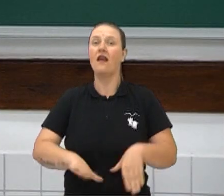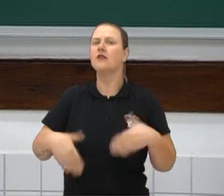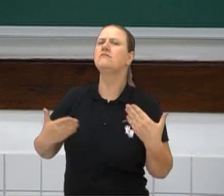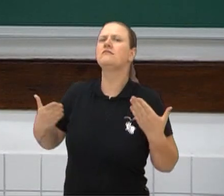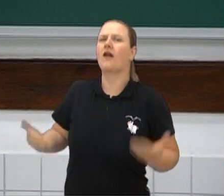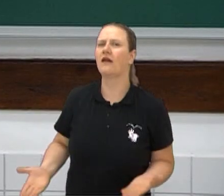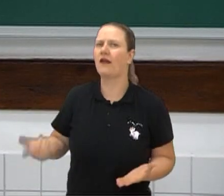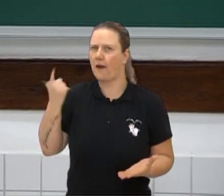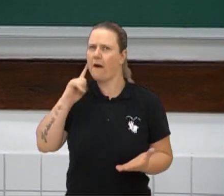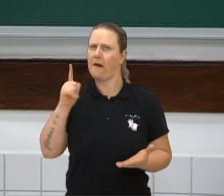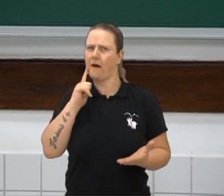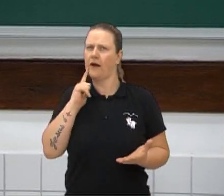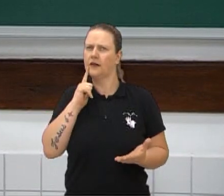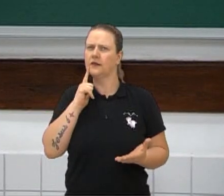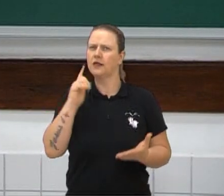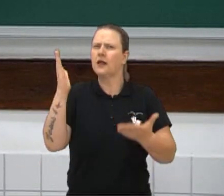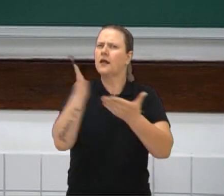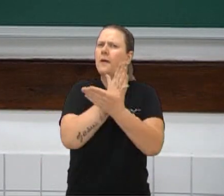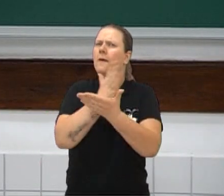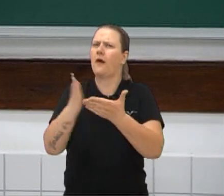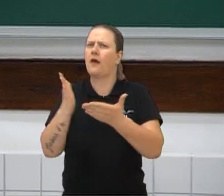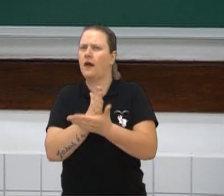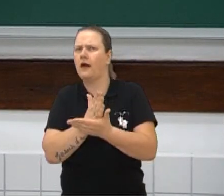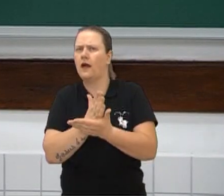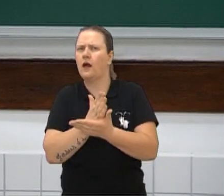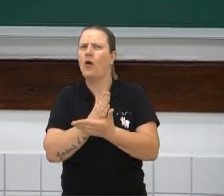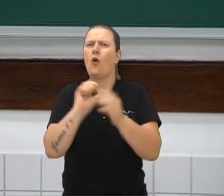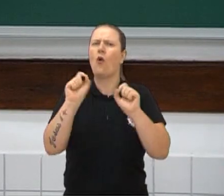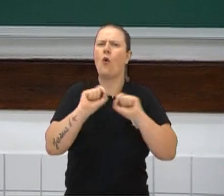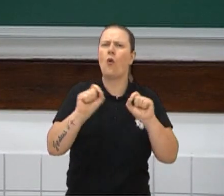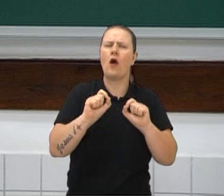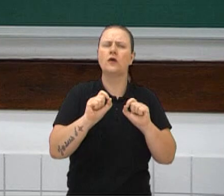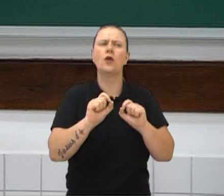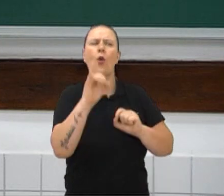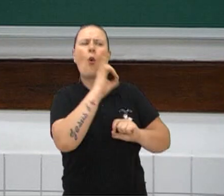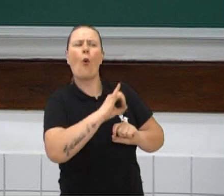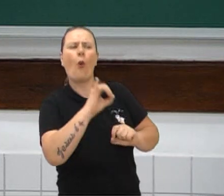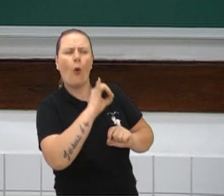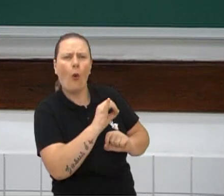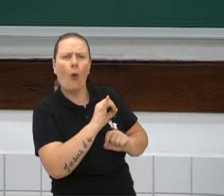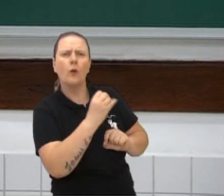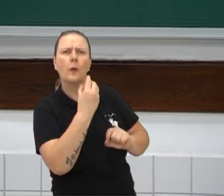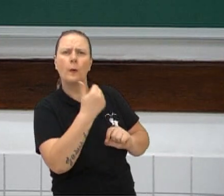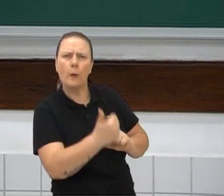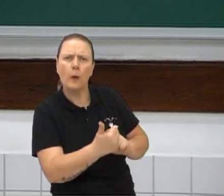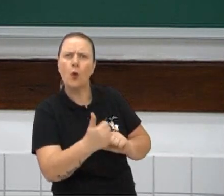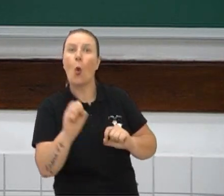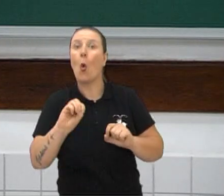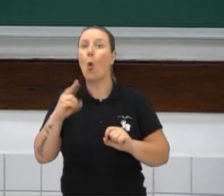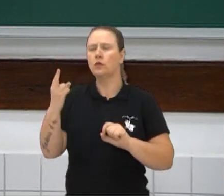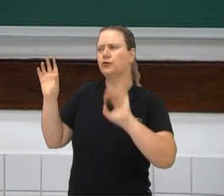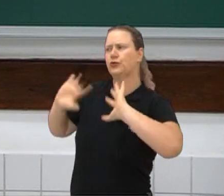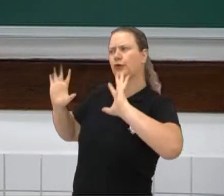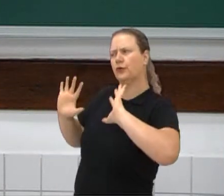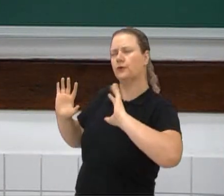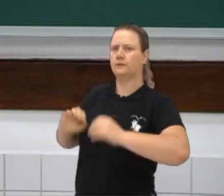E aí, pessoal, conseguiram ali separar quais são as expressões de despedidas, quais são as expressões de saudações? Vamos ver então?